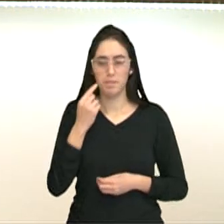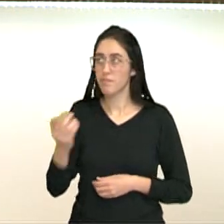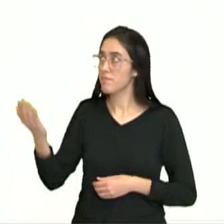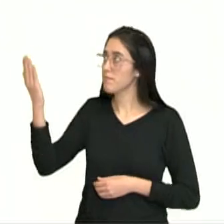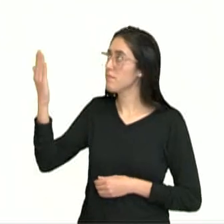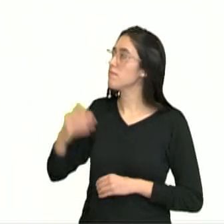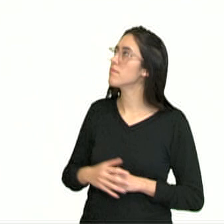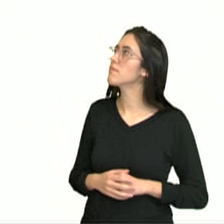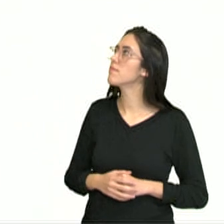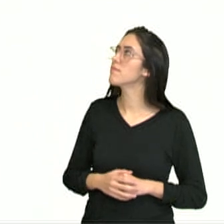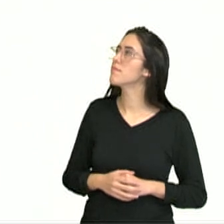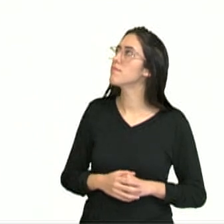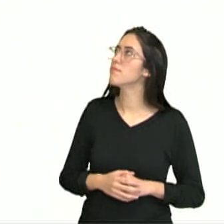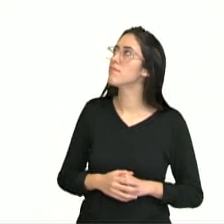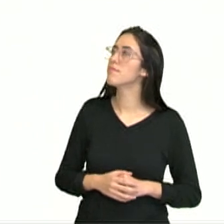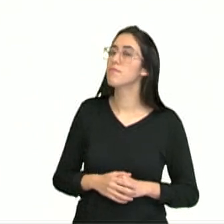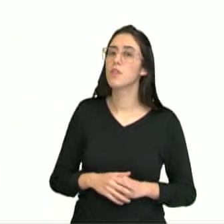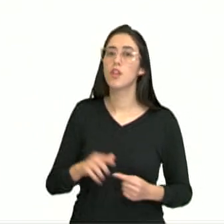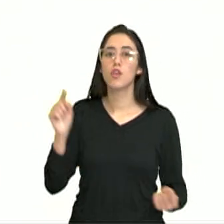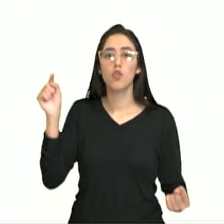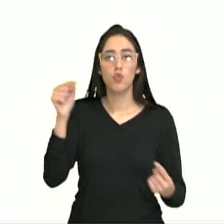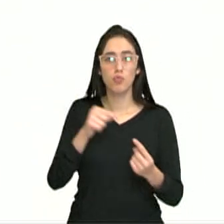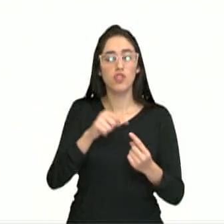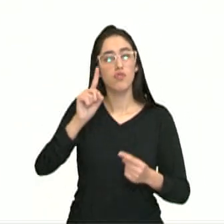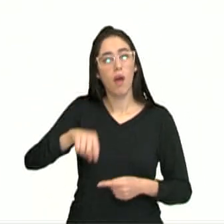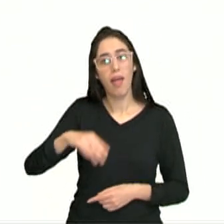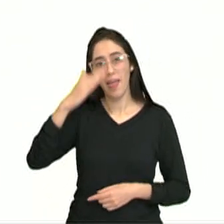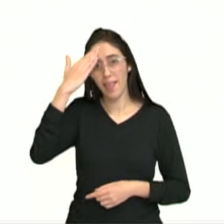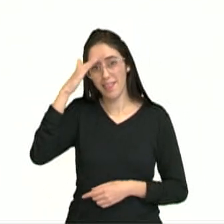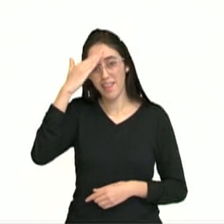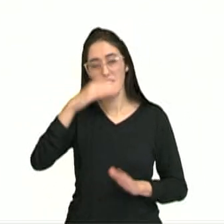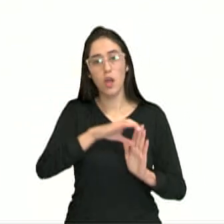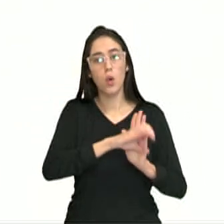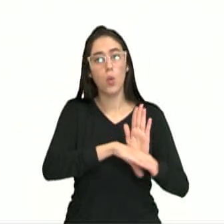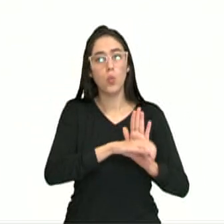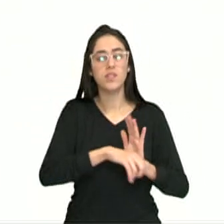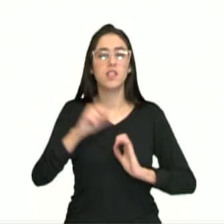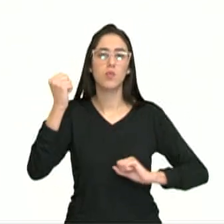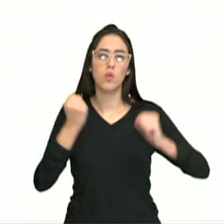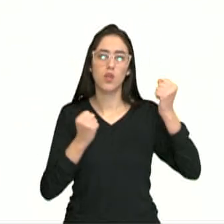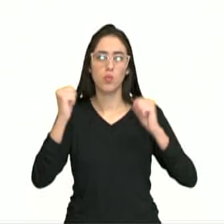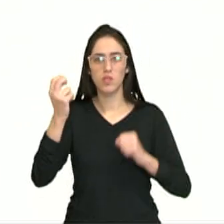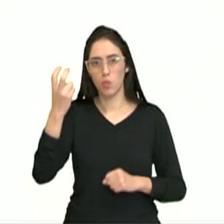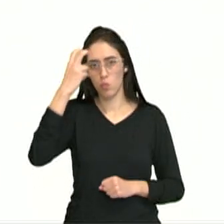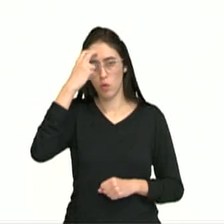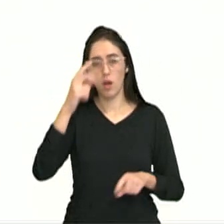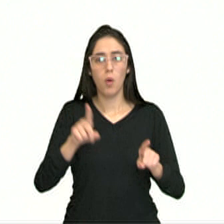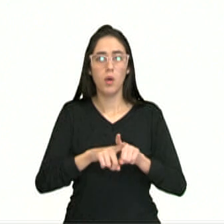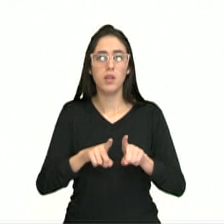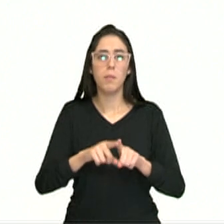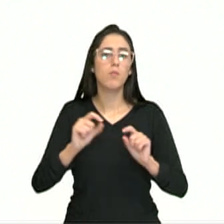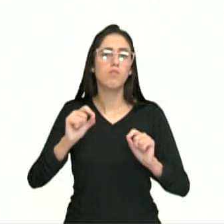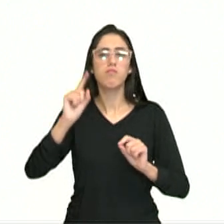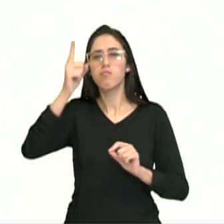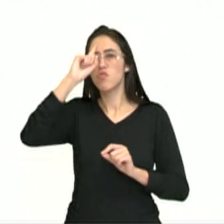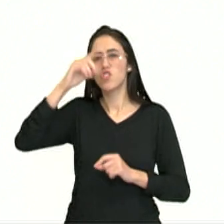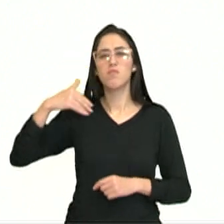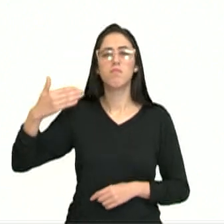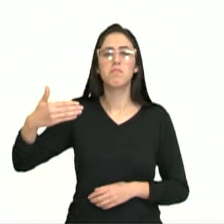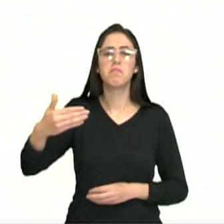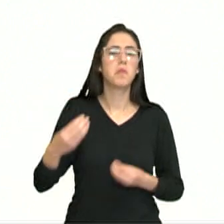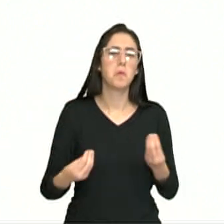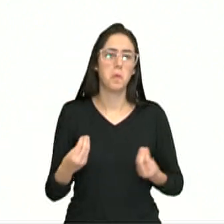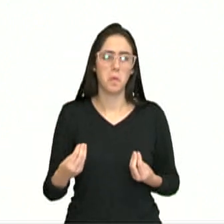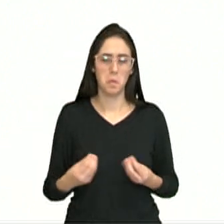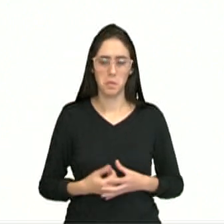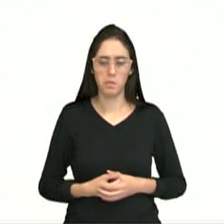O objetivo da aula de hoje, então, é compreender o conceito de indústria cultural e a sua relação com o cotidiano dos indivíduos.